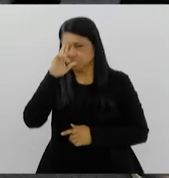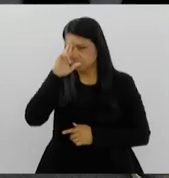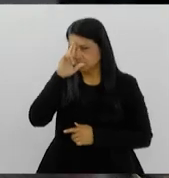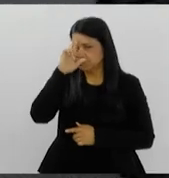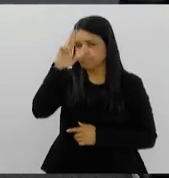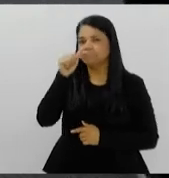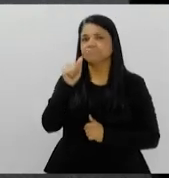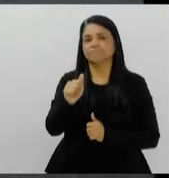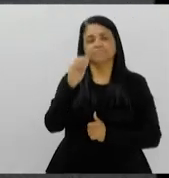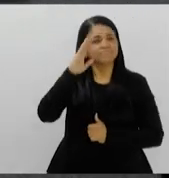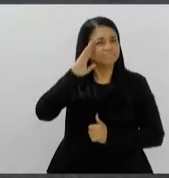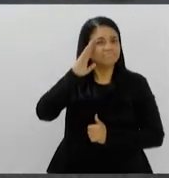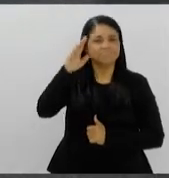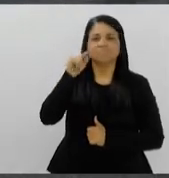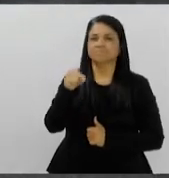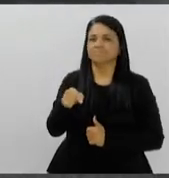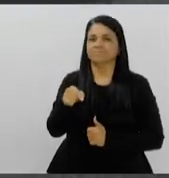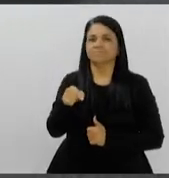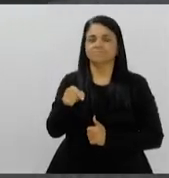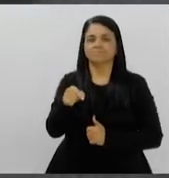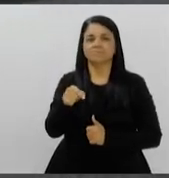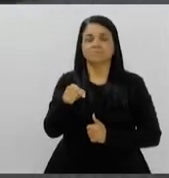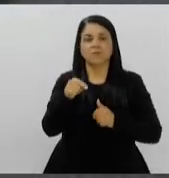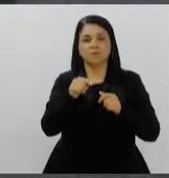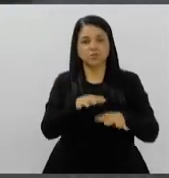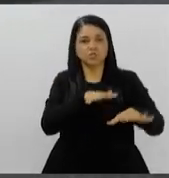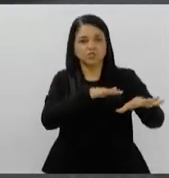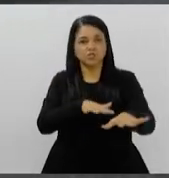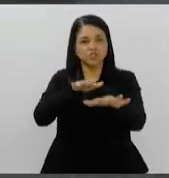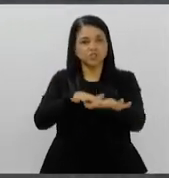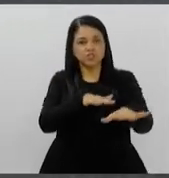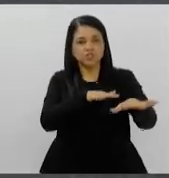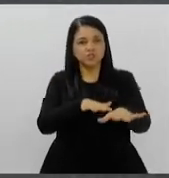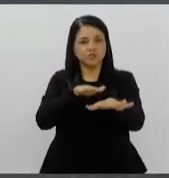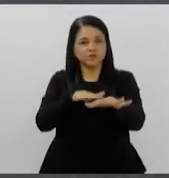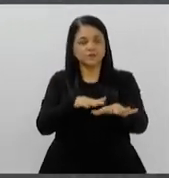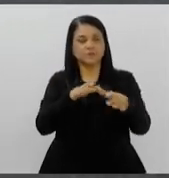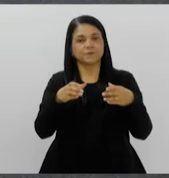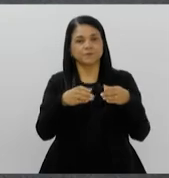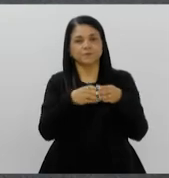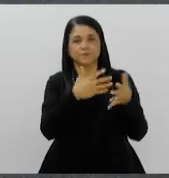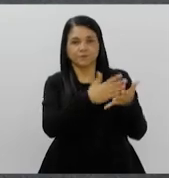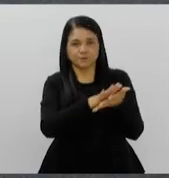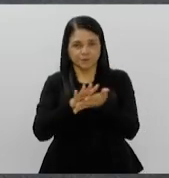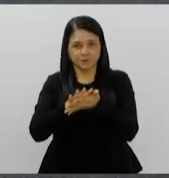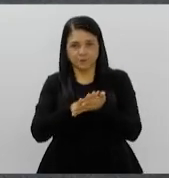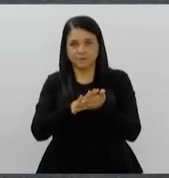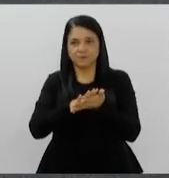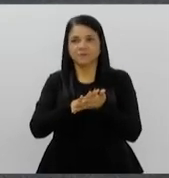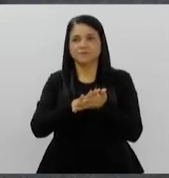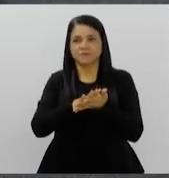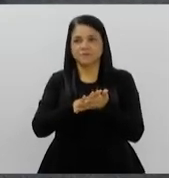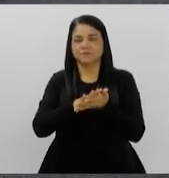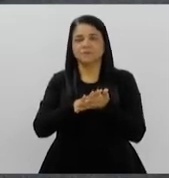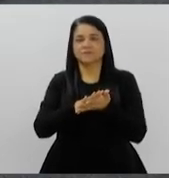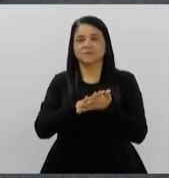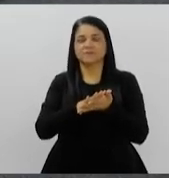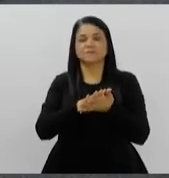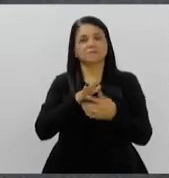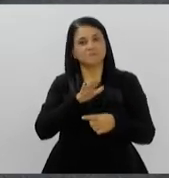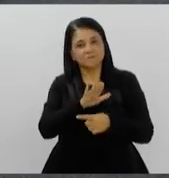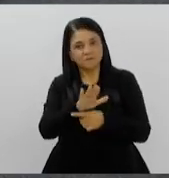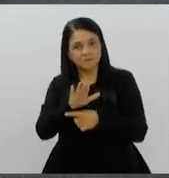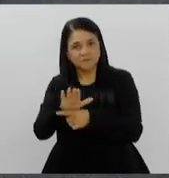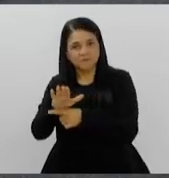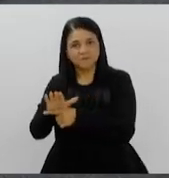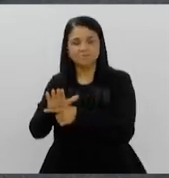a execução dos desfiles das nossas queridas escolas de samba. Pela boa execução, as atribuições que